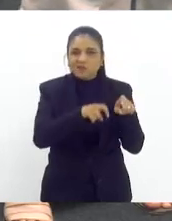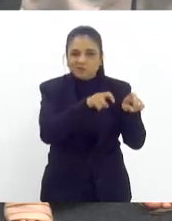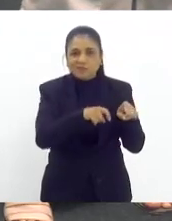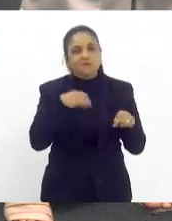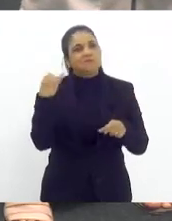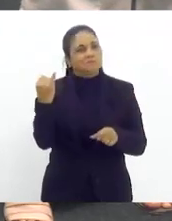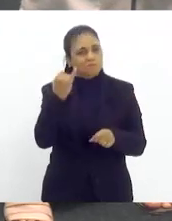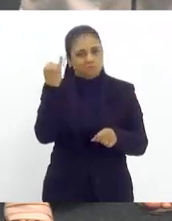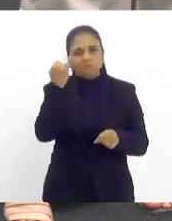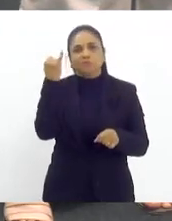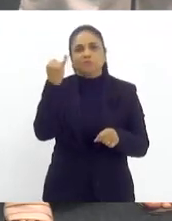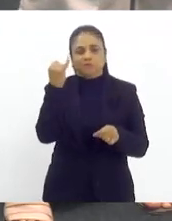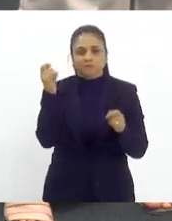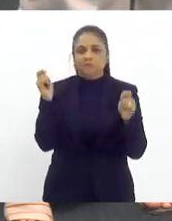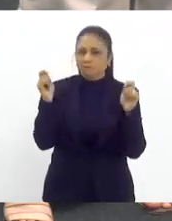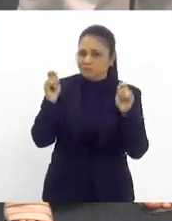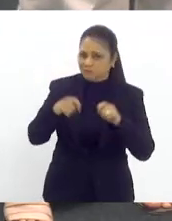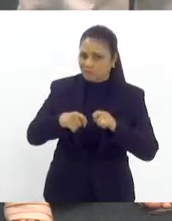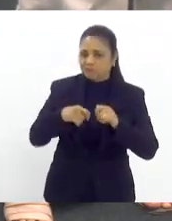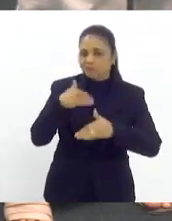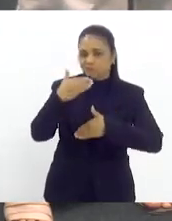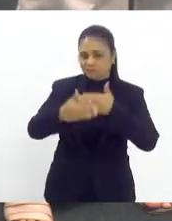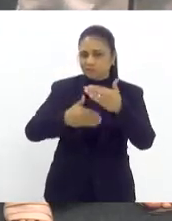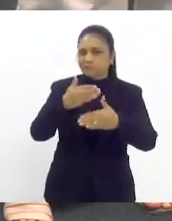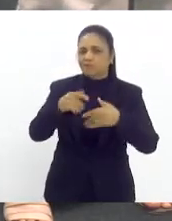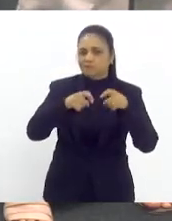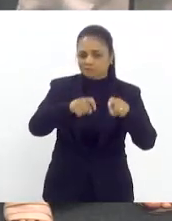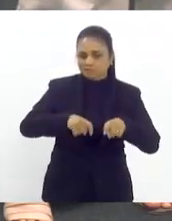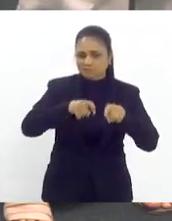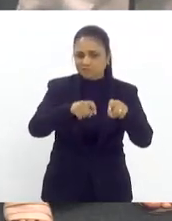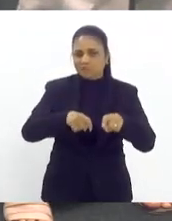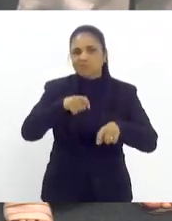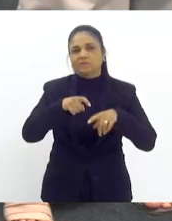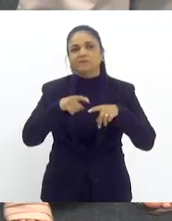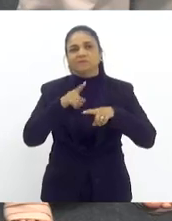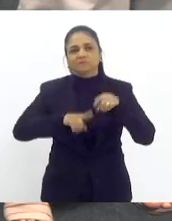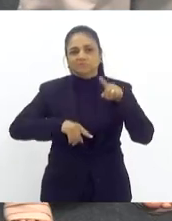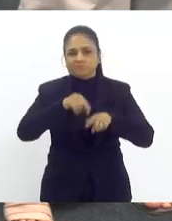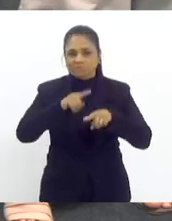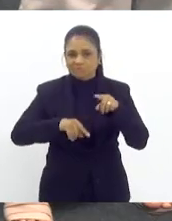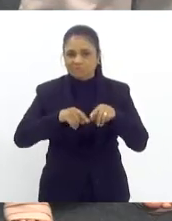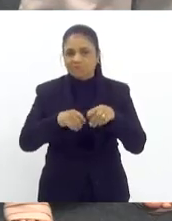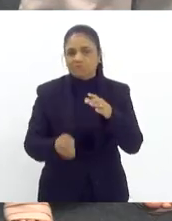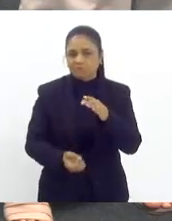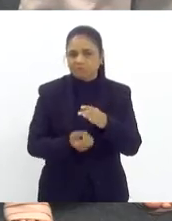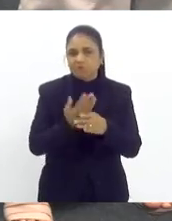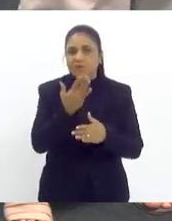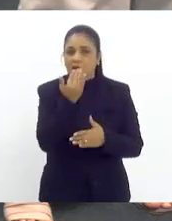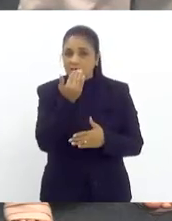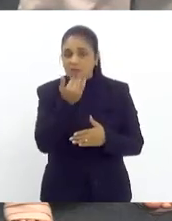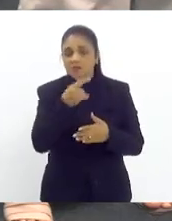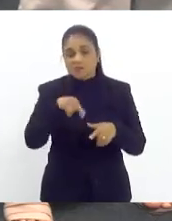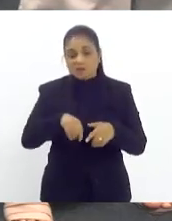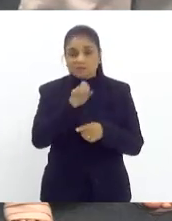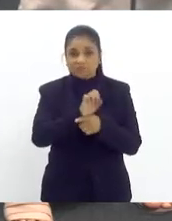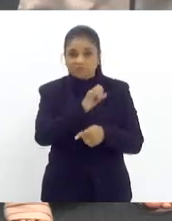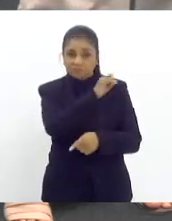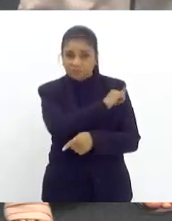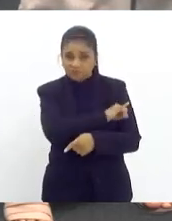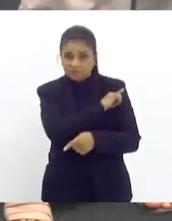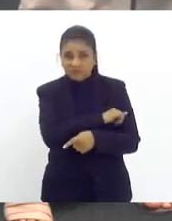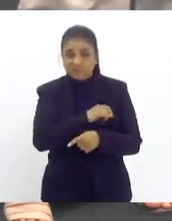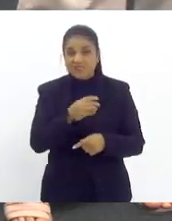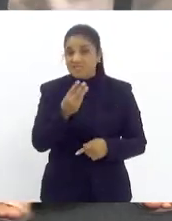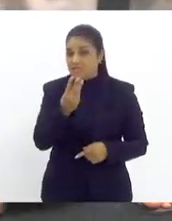devem sim servir para processos de alimentação né a gente tem no Estado do Rio de Janeiro e volta a repetir cerca de 3 milhões de pessoas